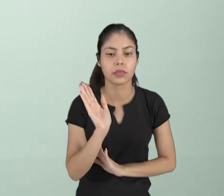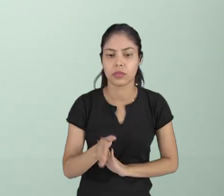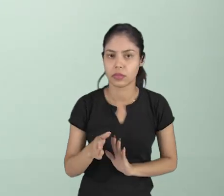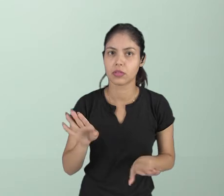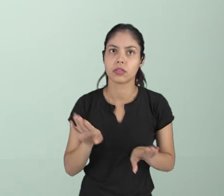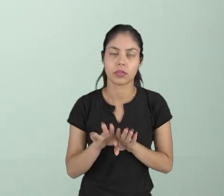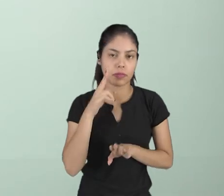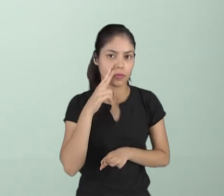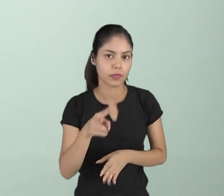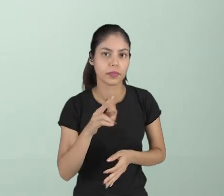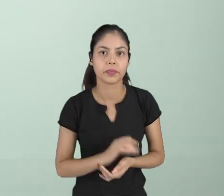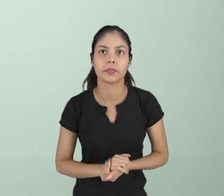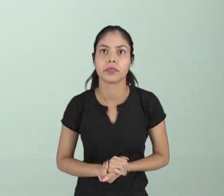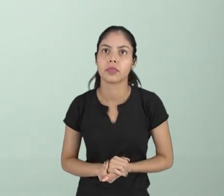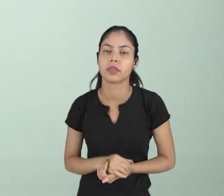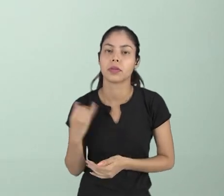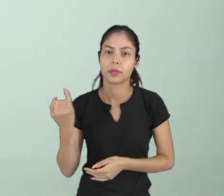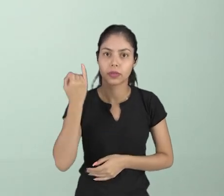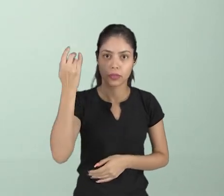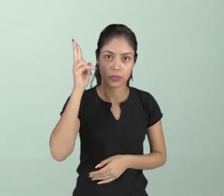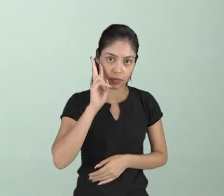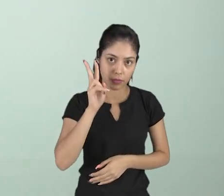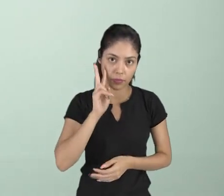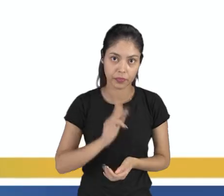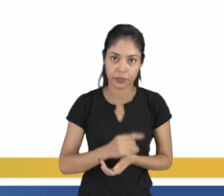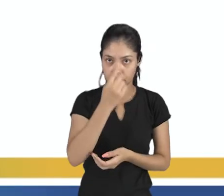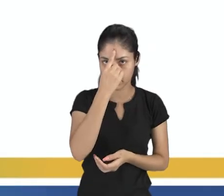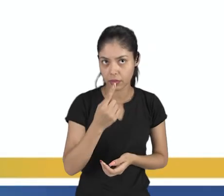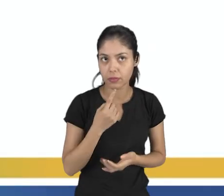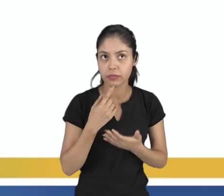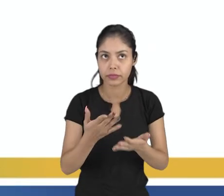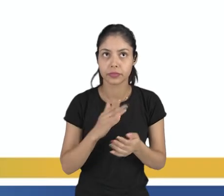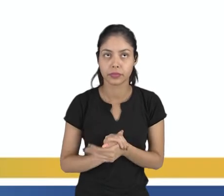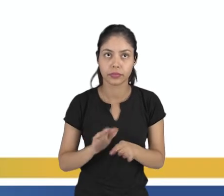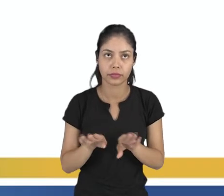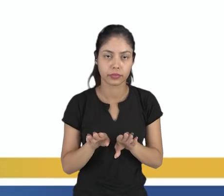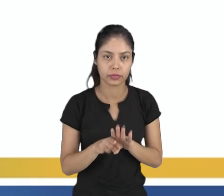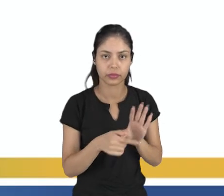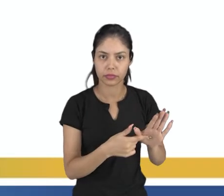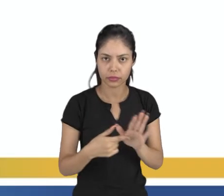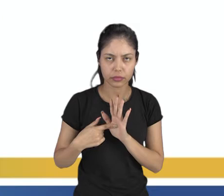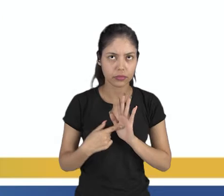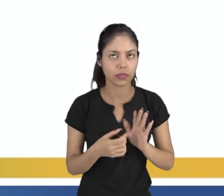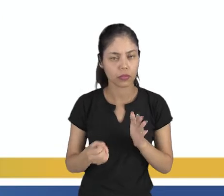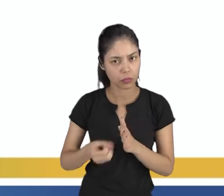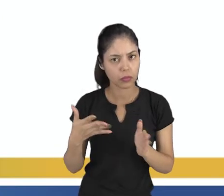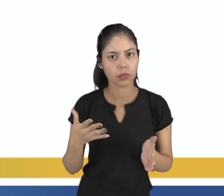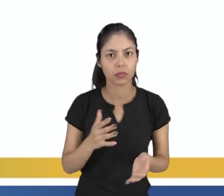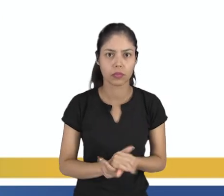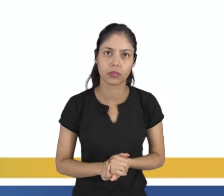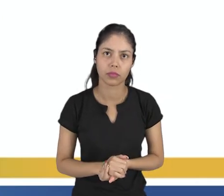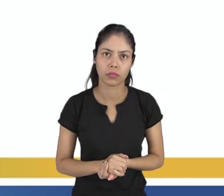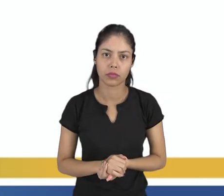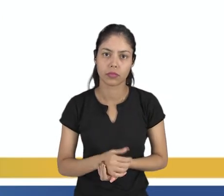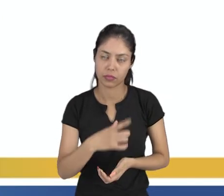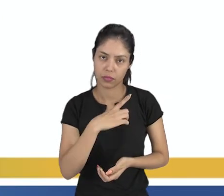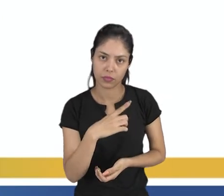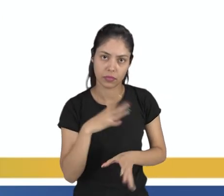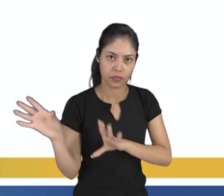também já viram e é importante relembrar. Essa imagem que vocês estão vendo aí representa muito bem essa influência da